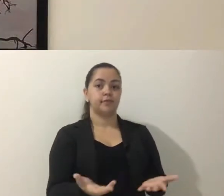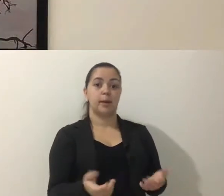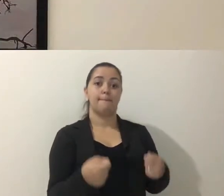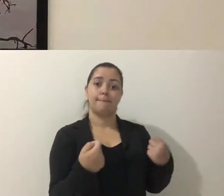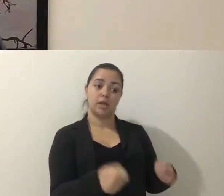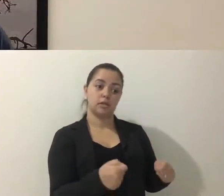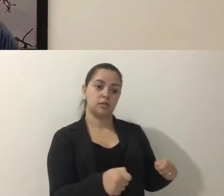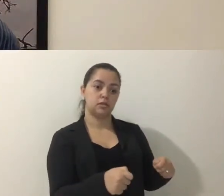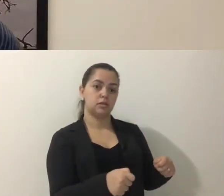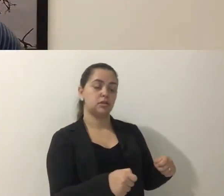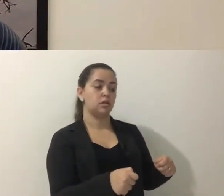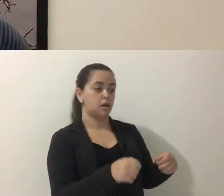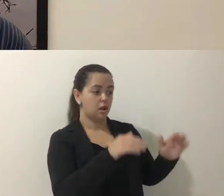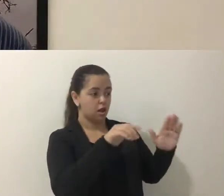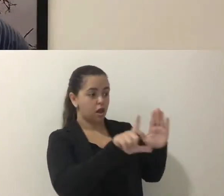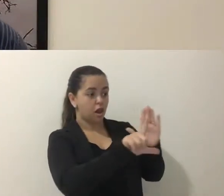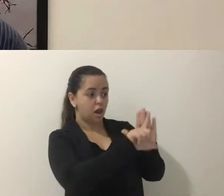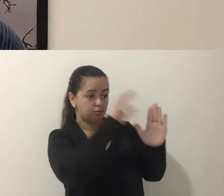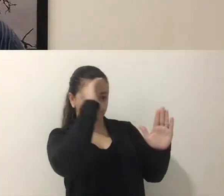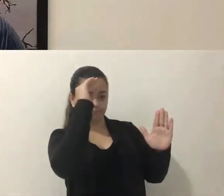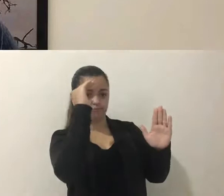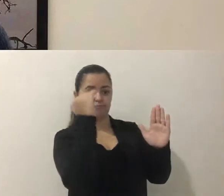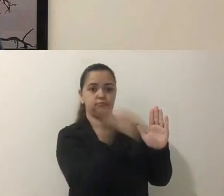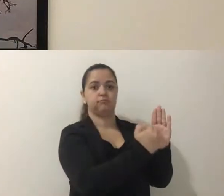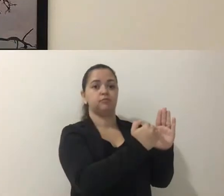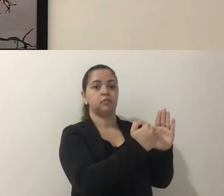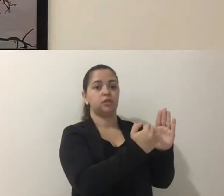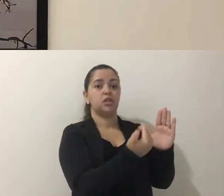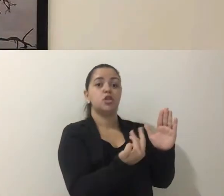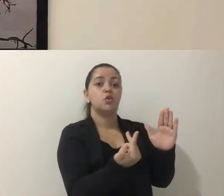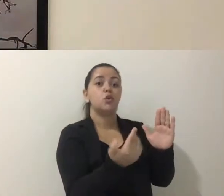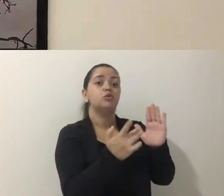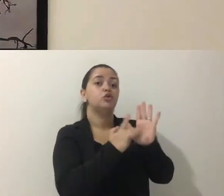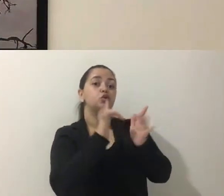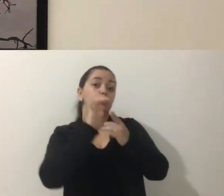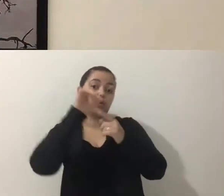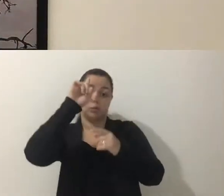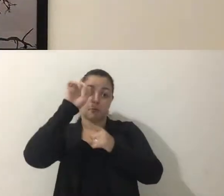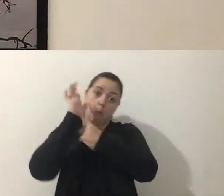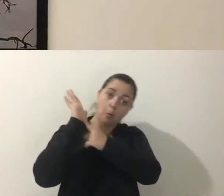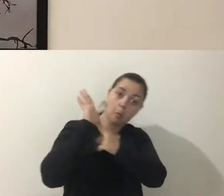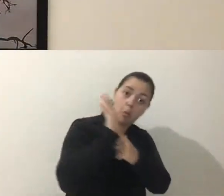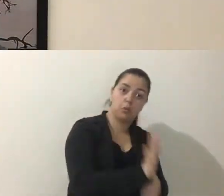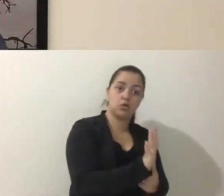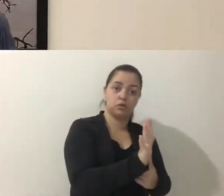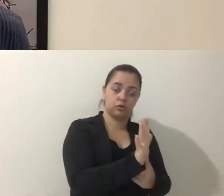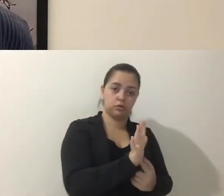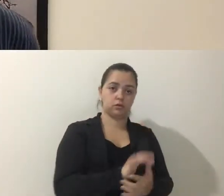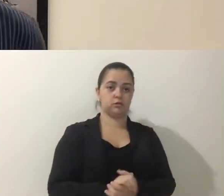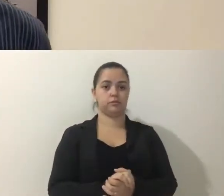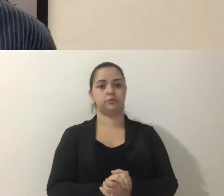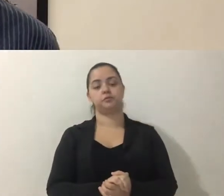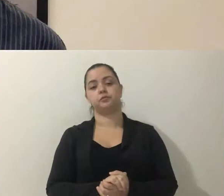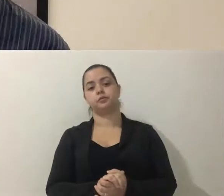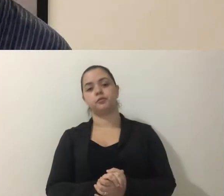lei, não pela interpretação dos escribas e fariseus, mas de acordo com o que Cristo estava apresentando. Então ele